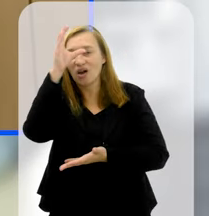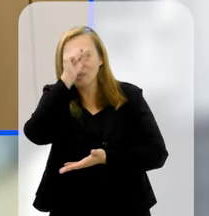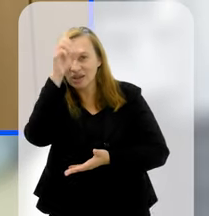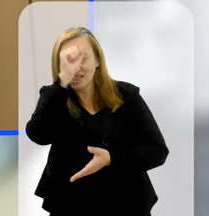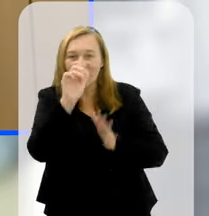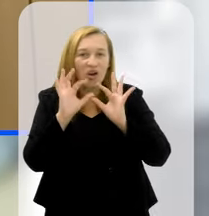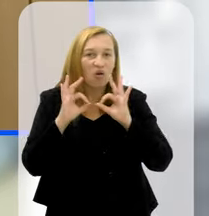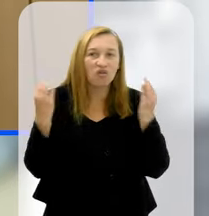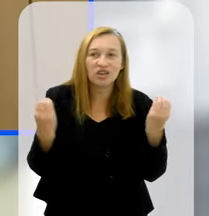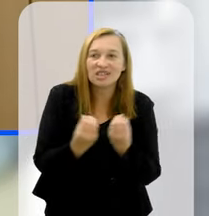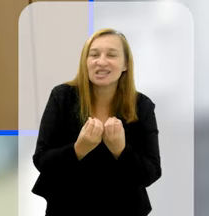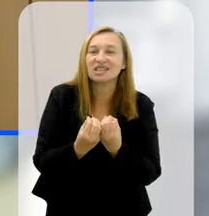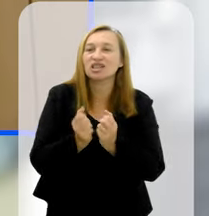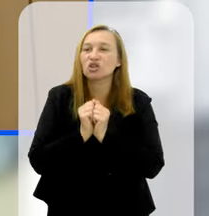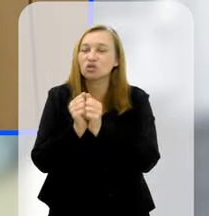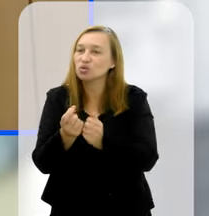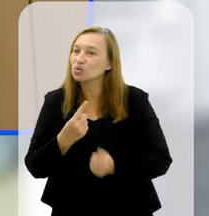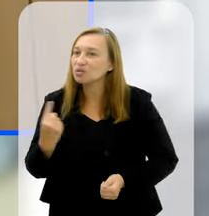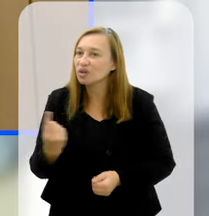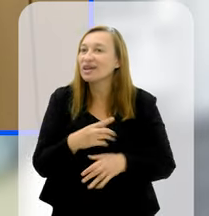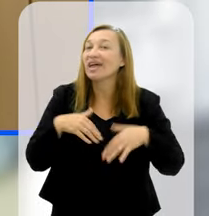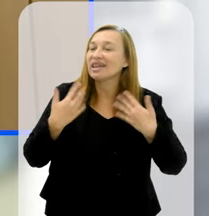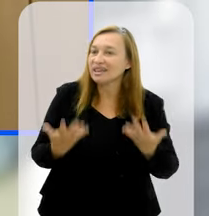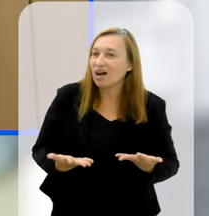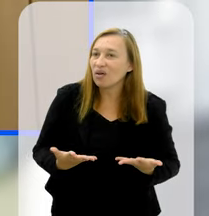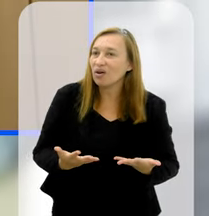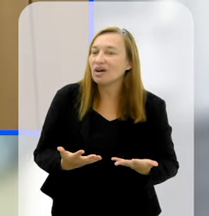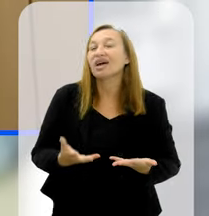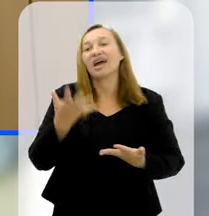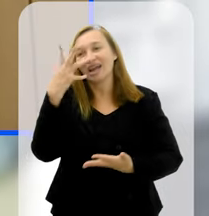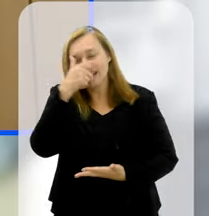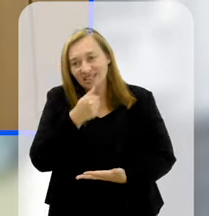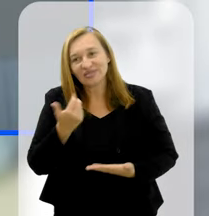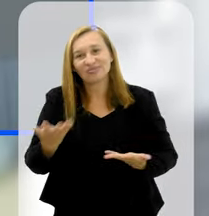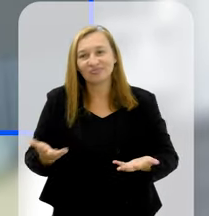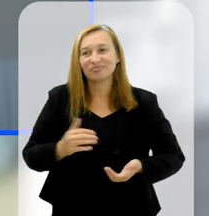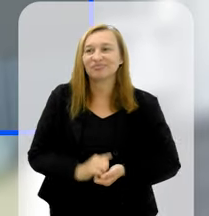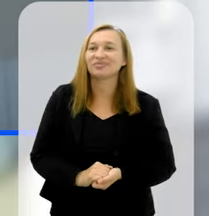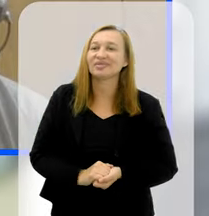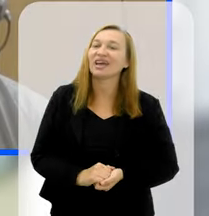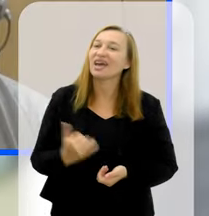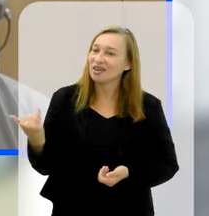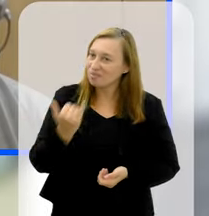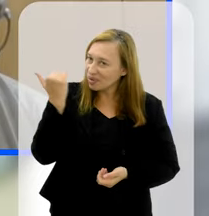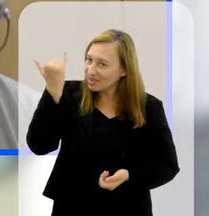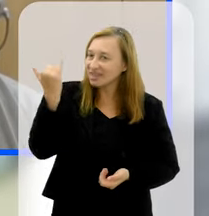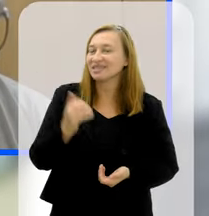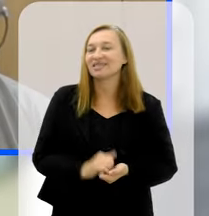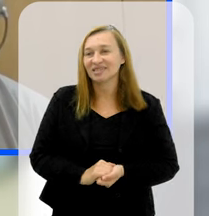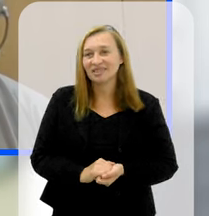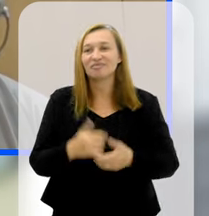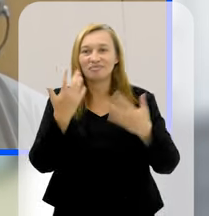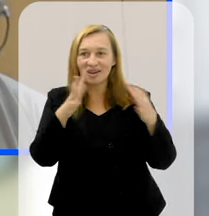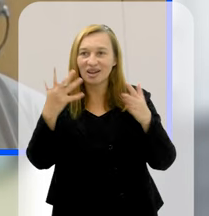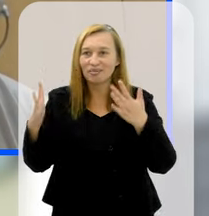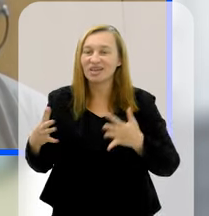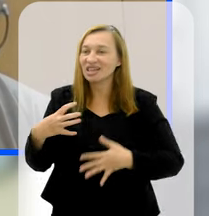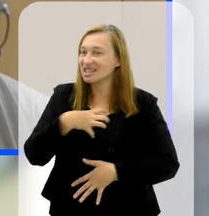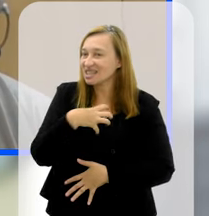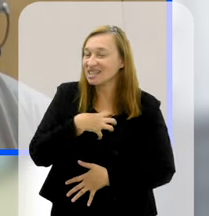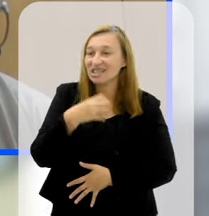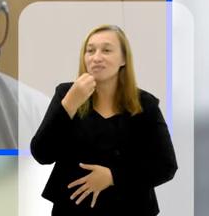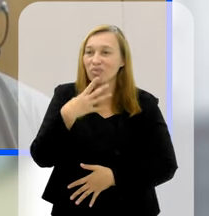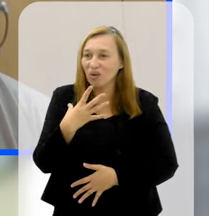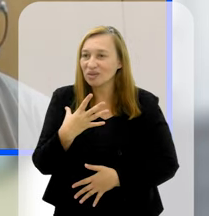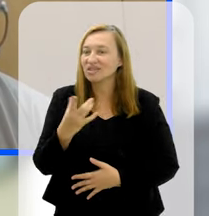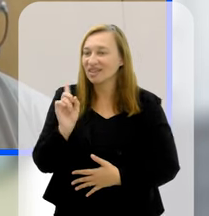continuar na oficina, continuar conosco. Então, é muito bonito isso. É tão importante a gente